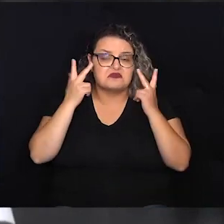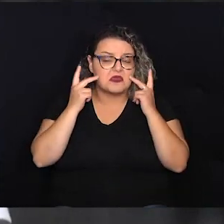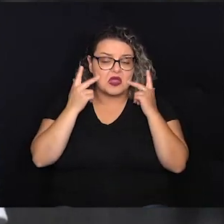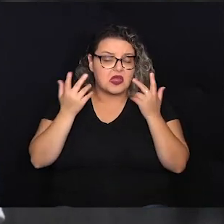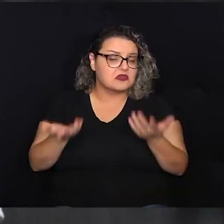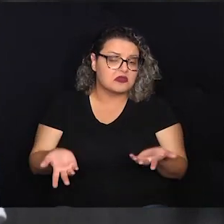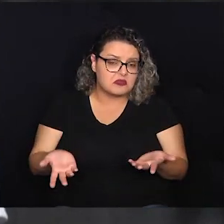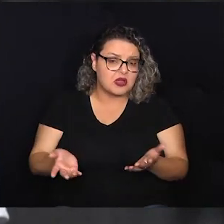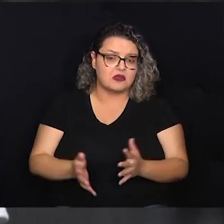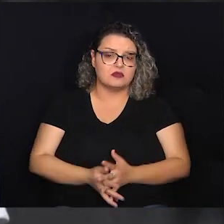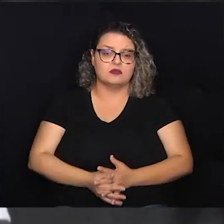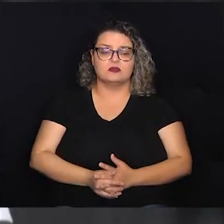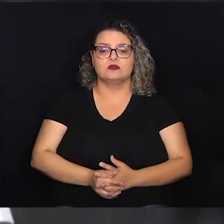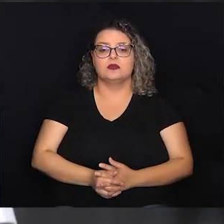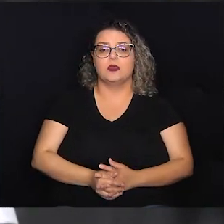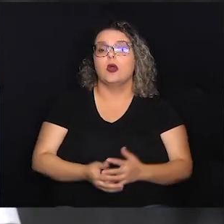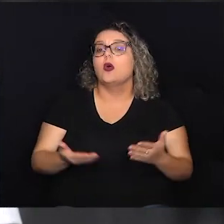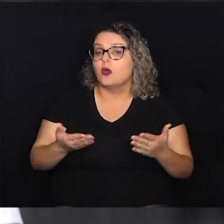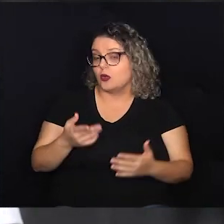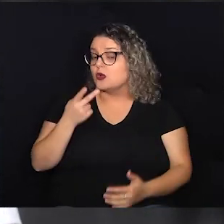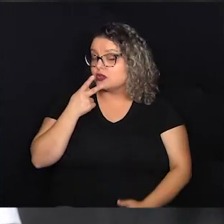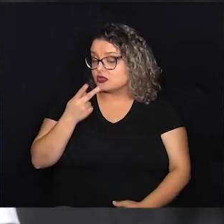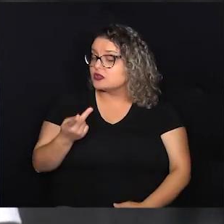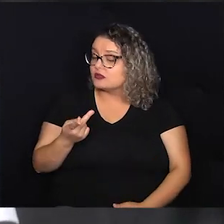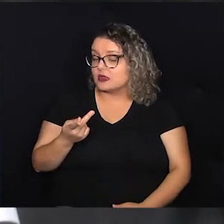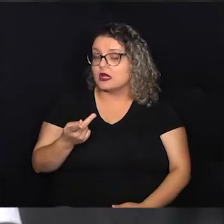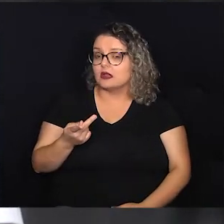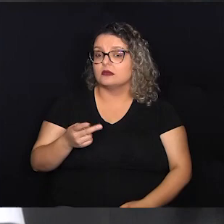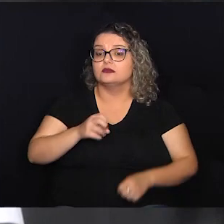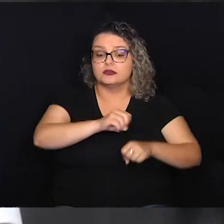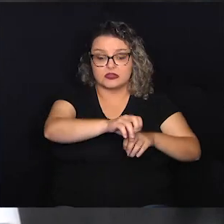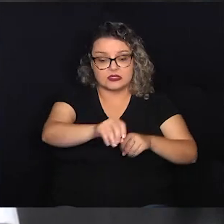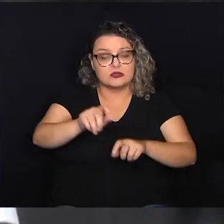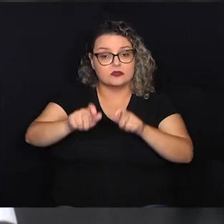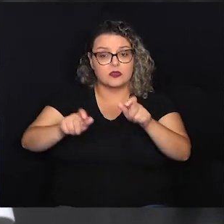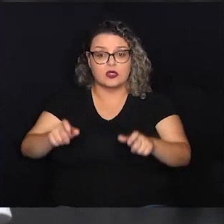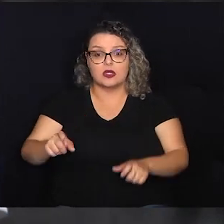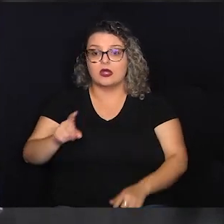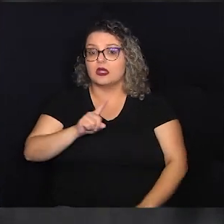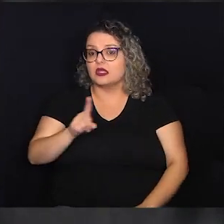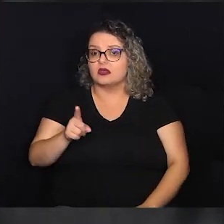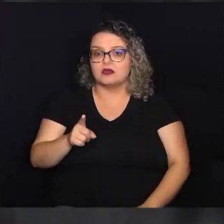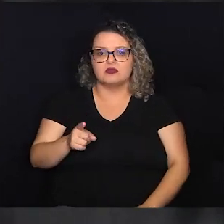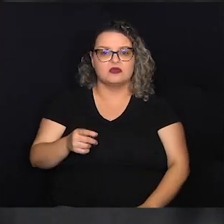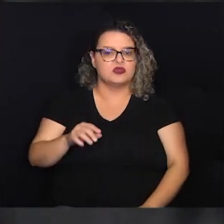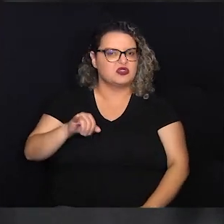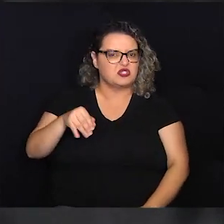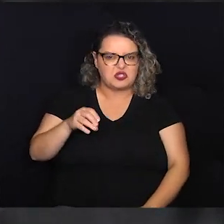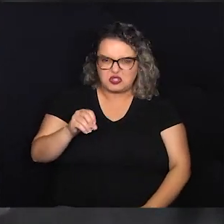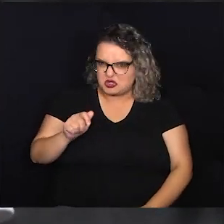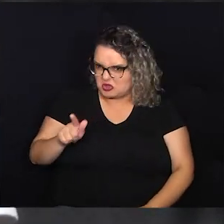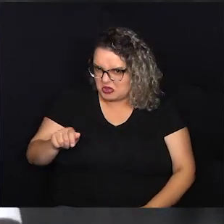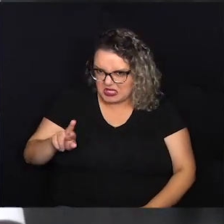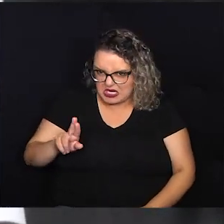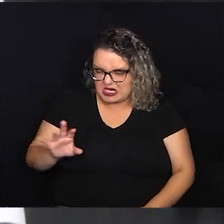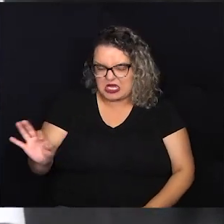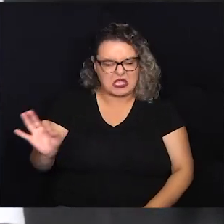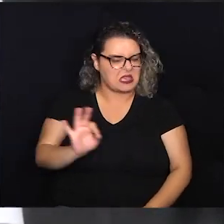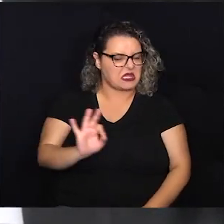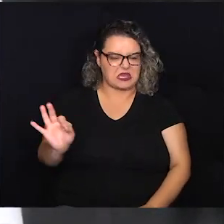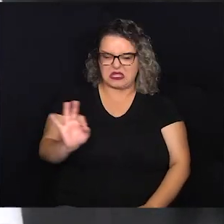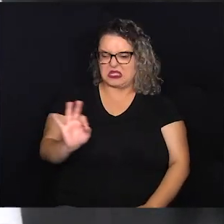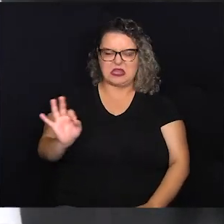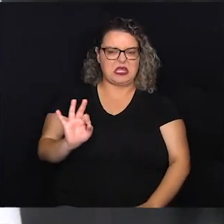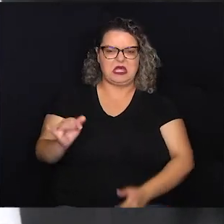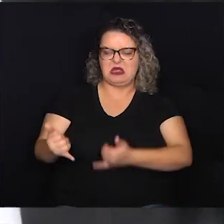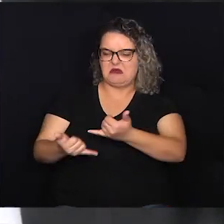seus filhos. Certo. Eu achava que aquilo era uma coisa normal. Hoje eu falo e procuro passar para todo mundo que eu não